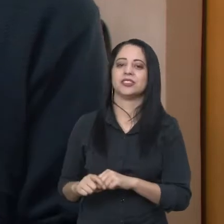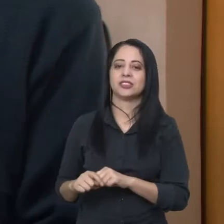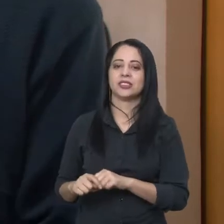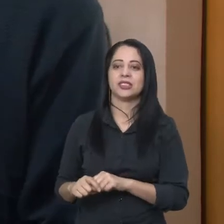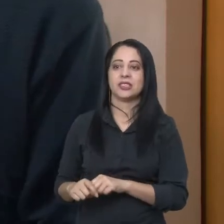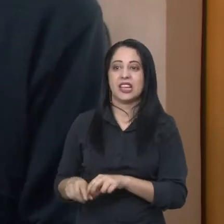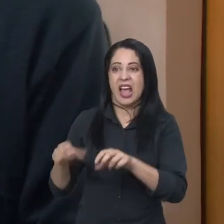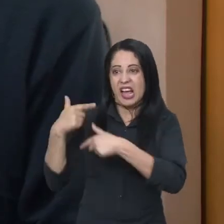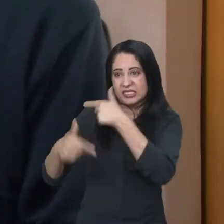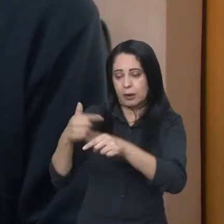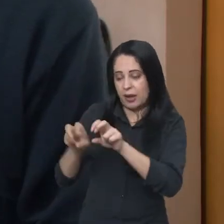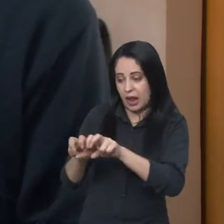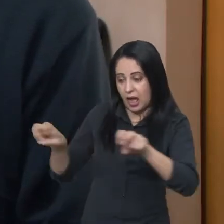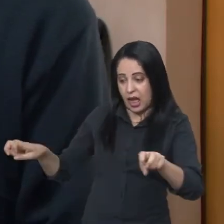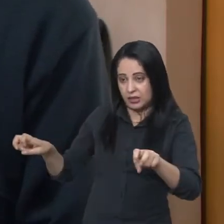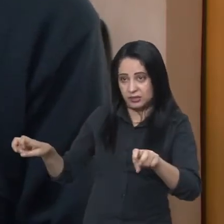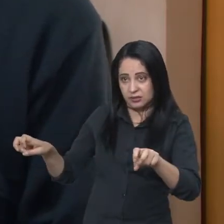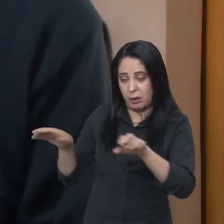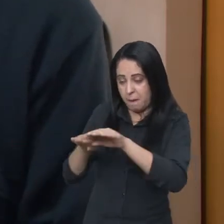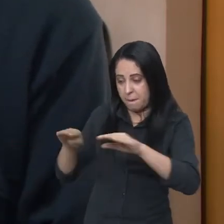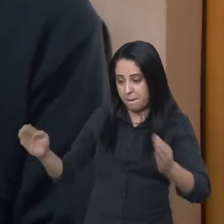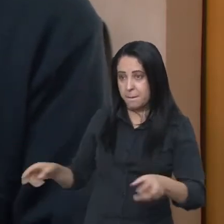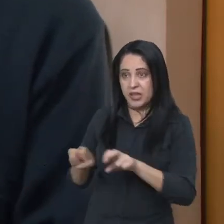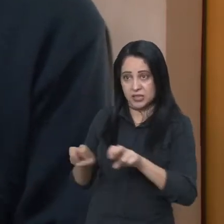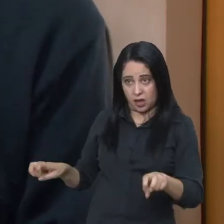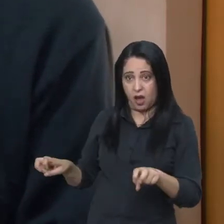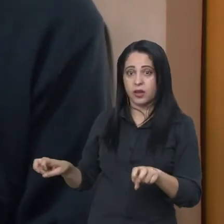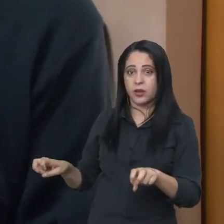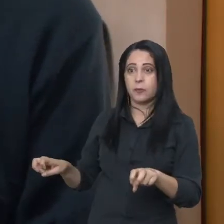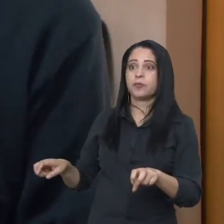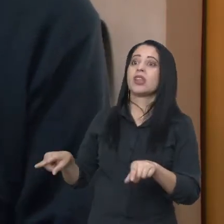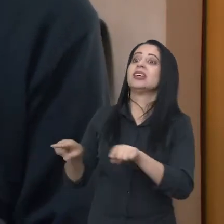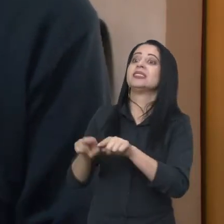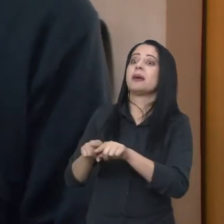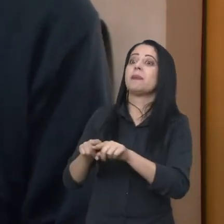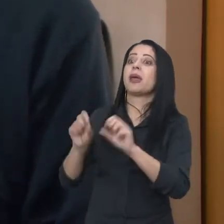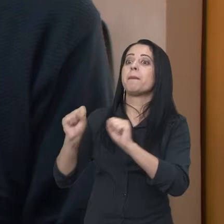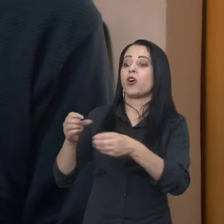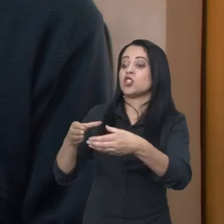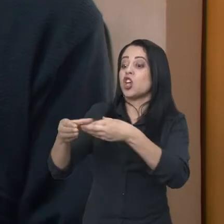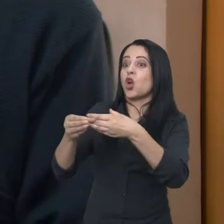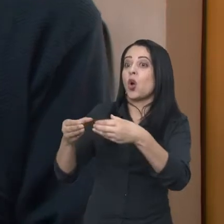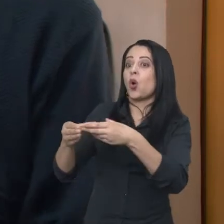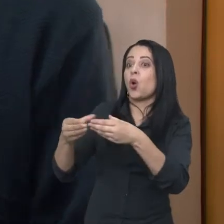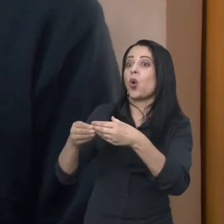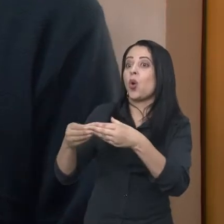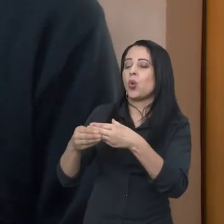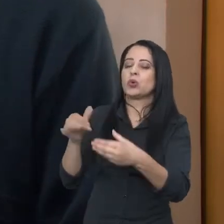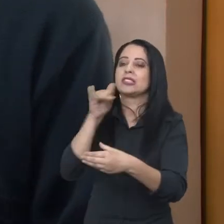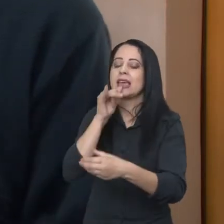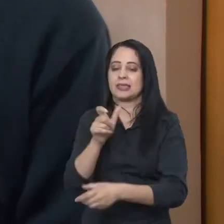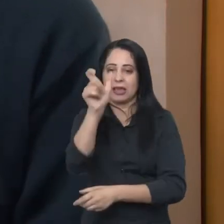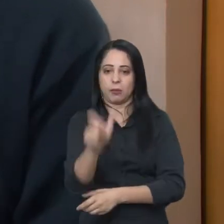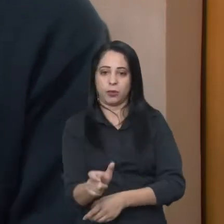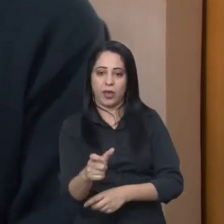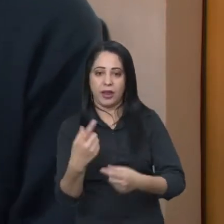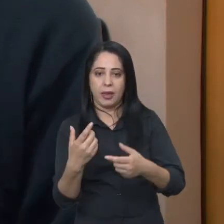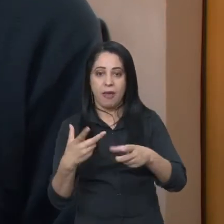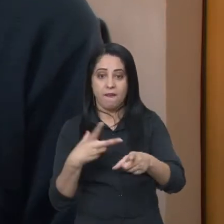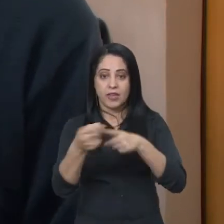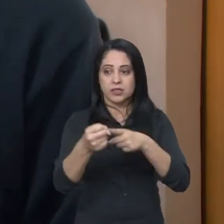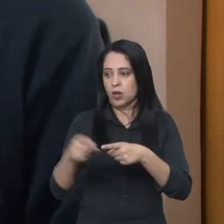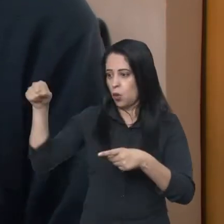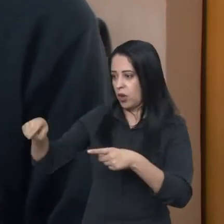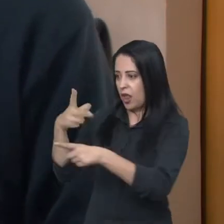como ser mesário é um critério em alguns concursos públicos de desempate. Então, muitos mesários que prestam